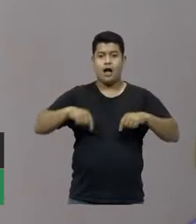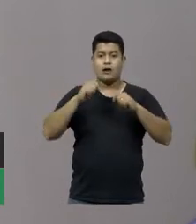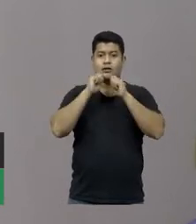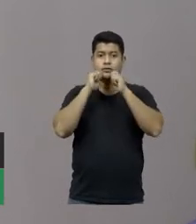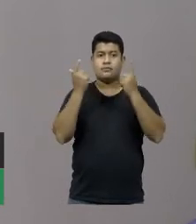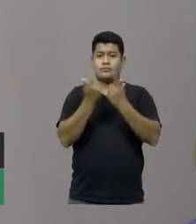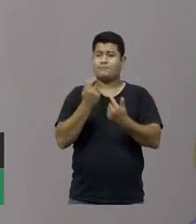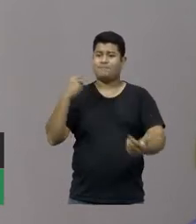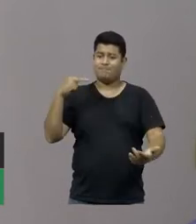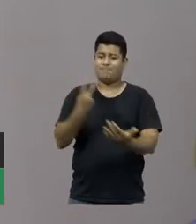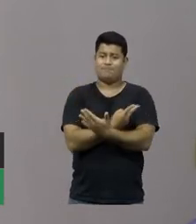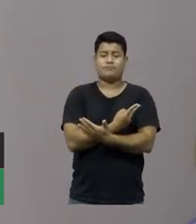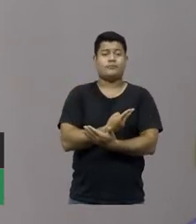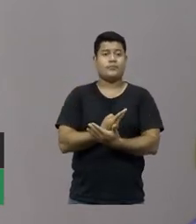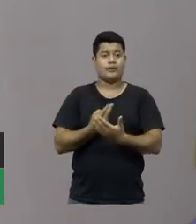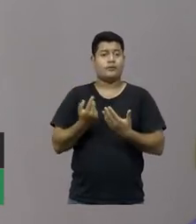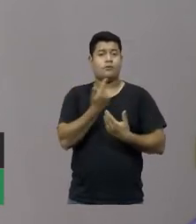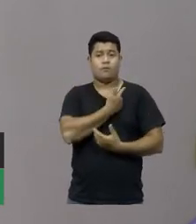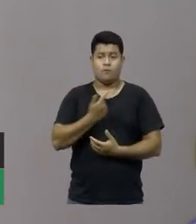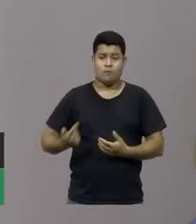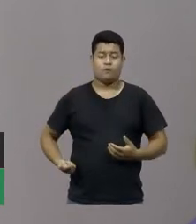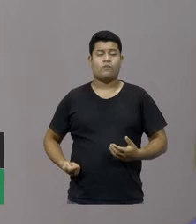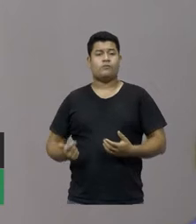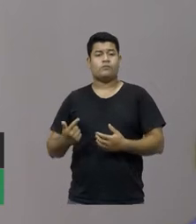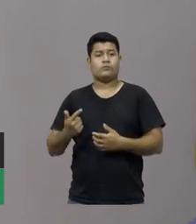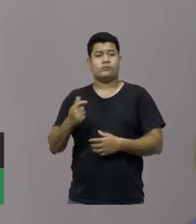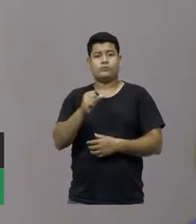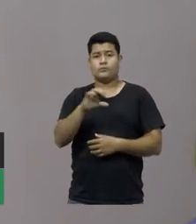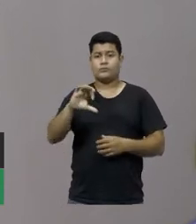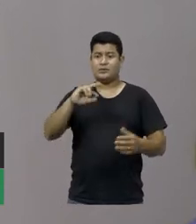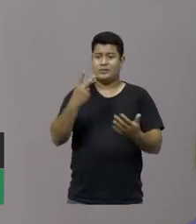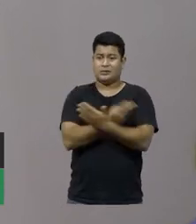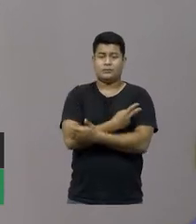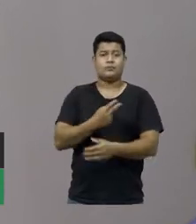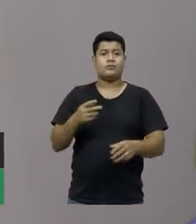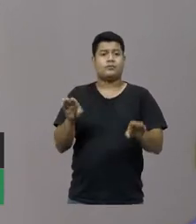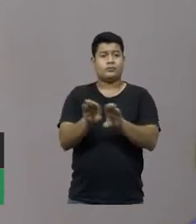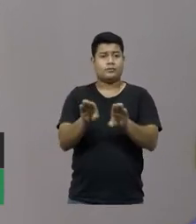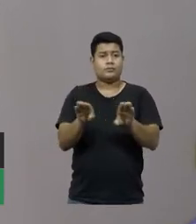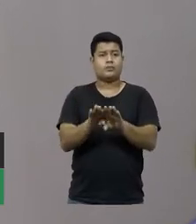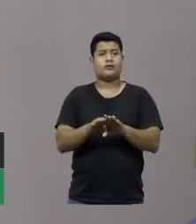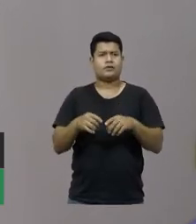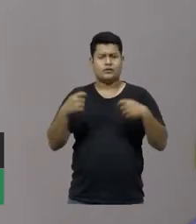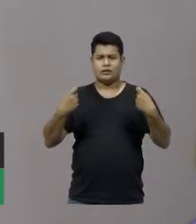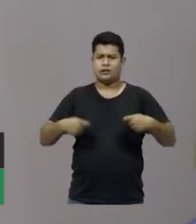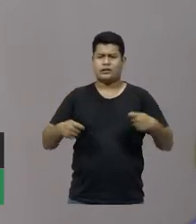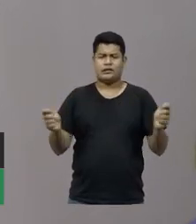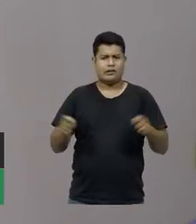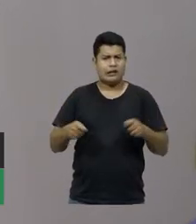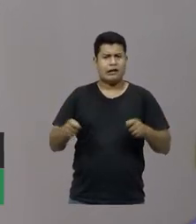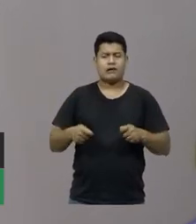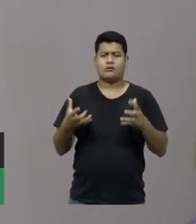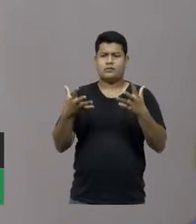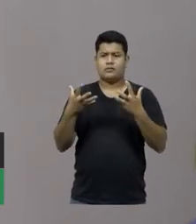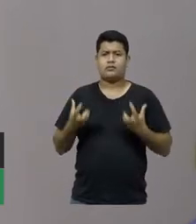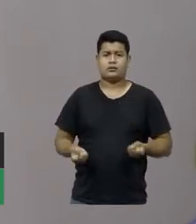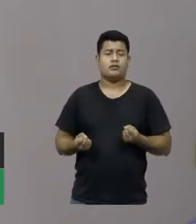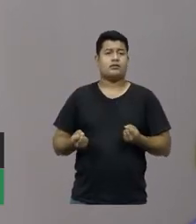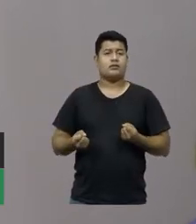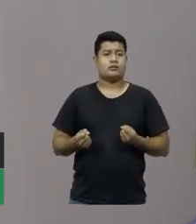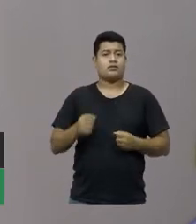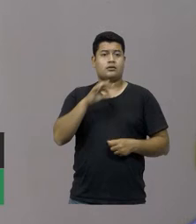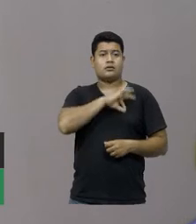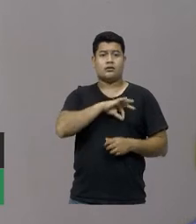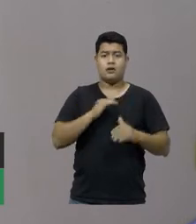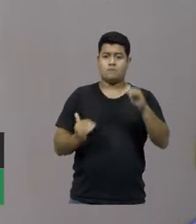o governo catarinense errou quando não aceitou a linear. Dava sim para deixar o salário mais próximo. Dava sim